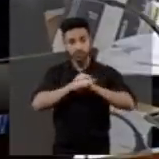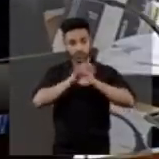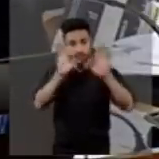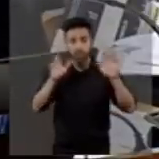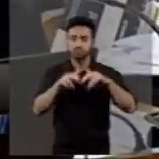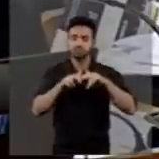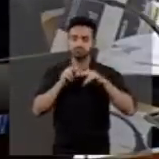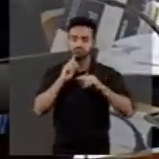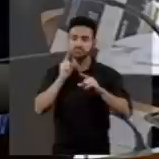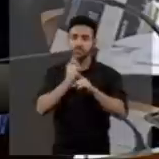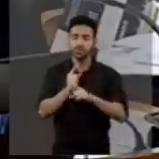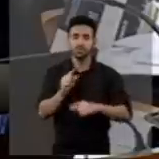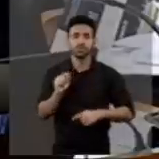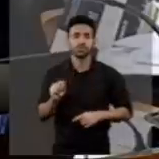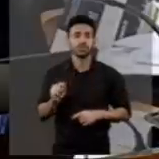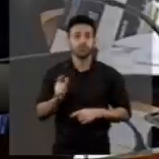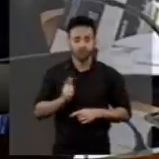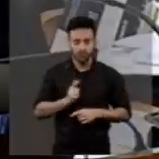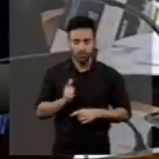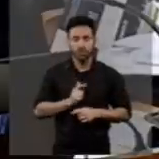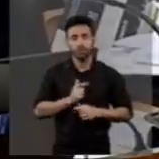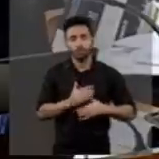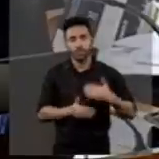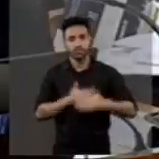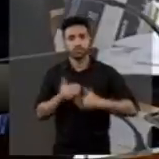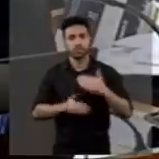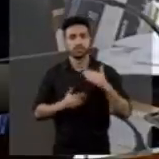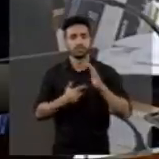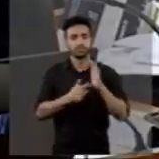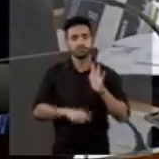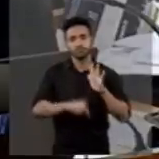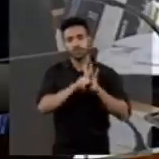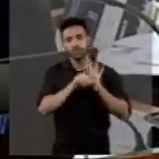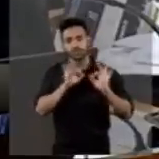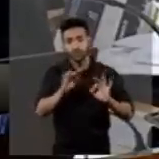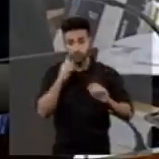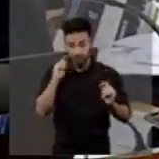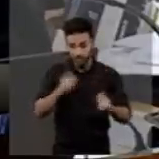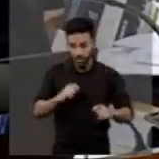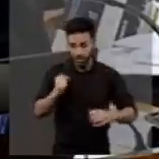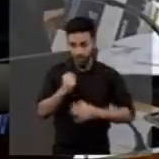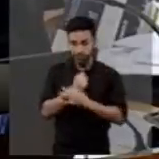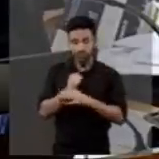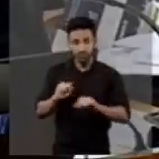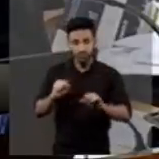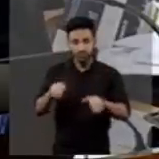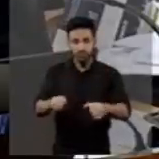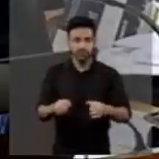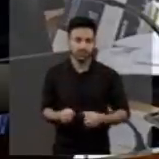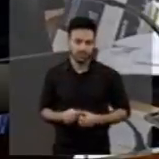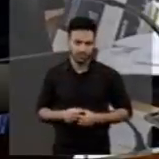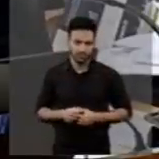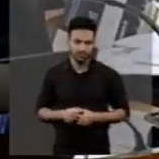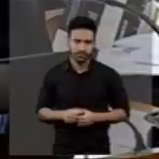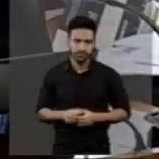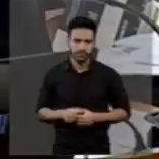aqui há o devido processo legal, aqui se garante ampla defesa em dois